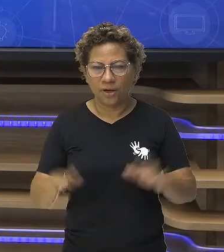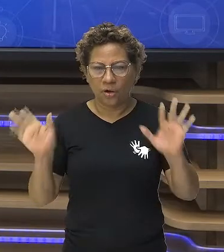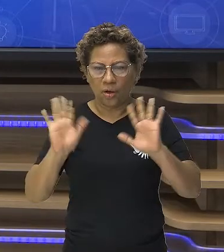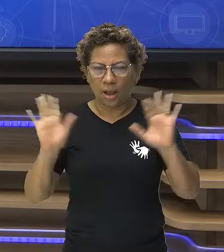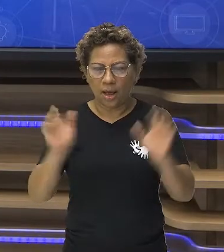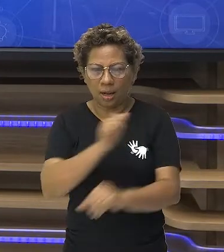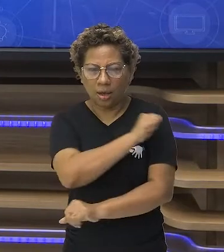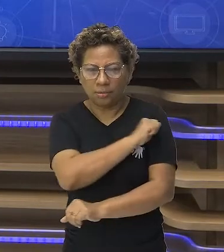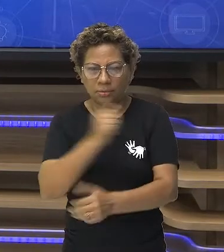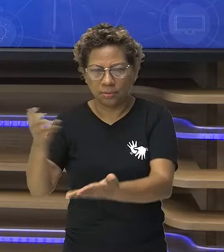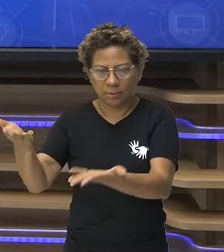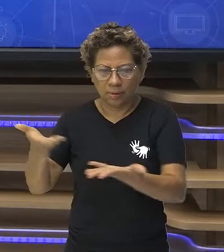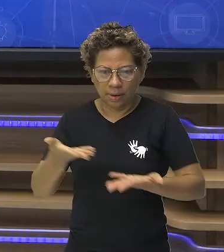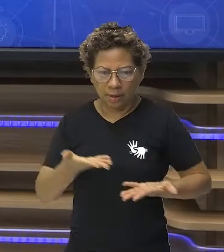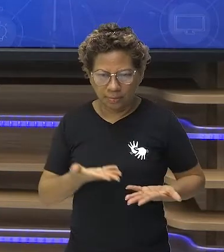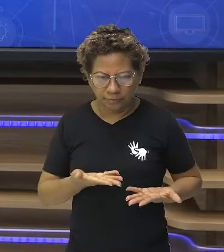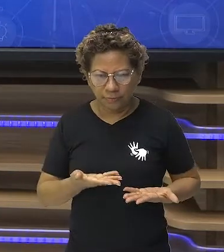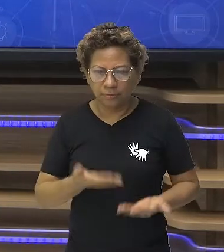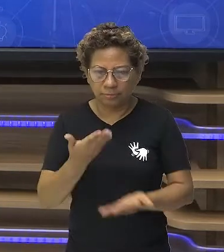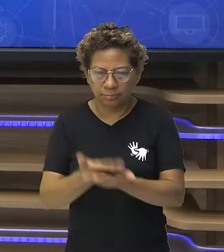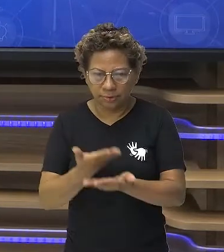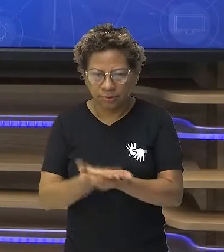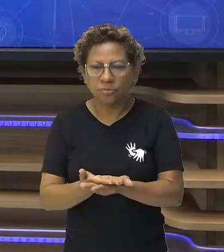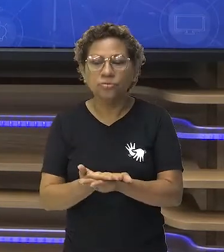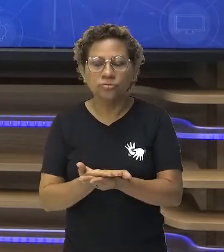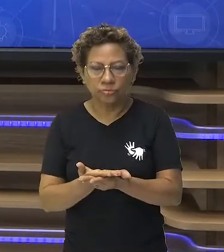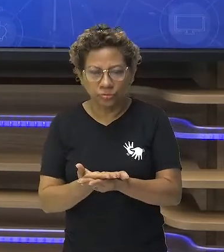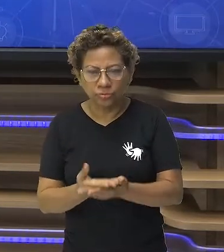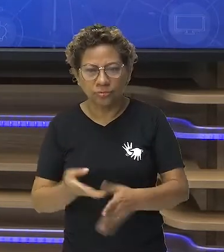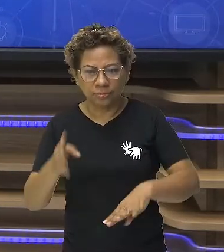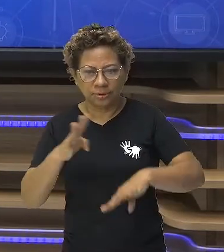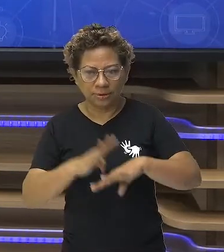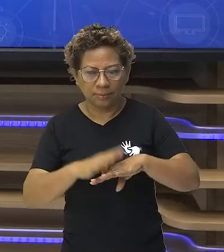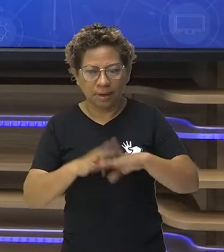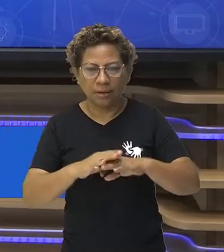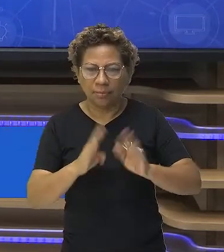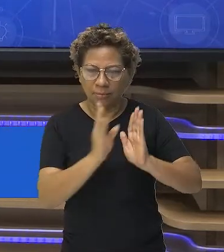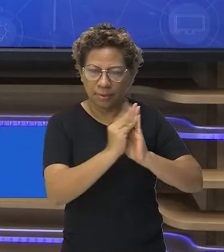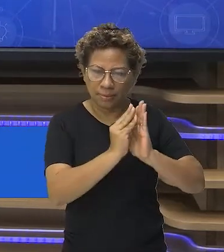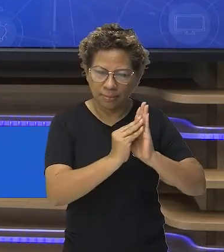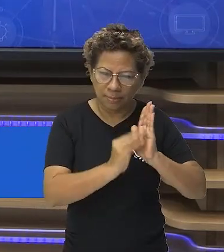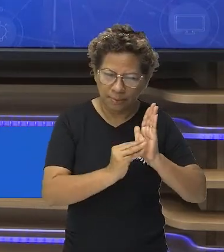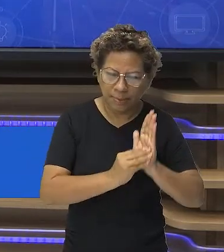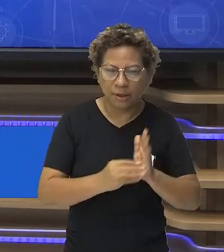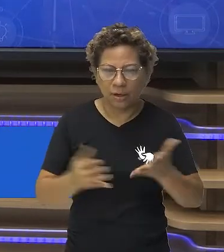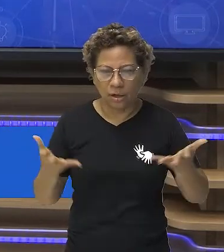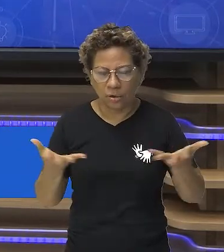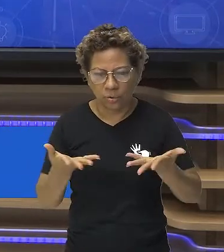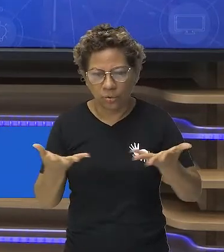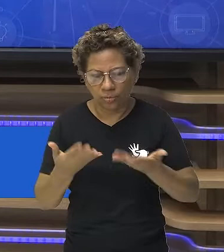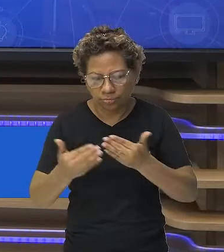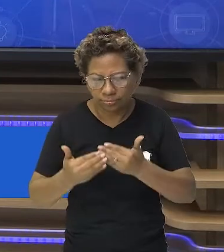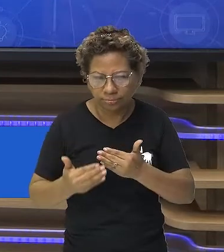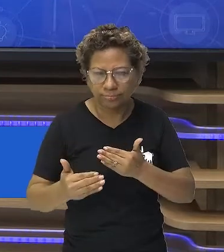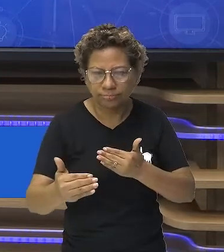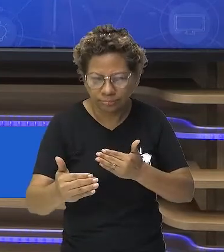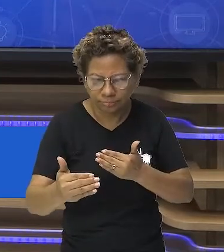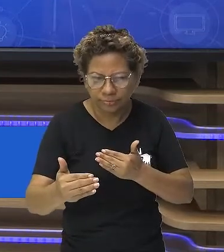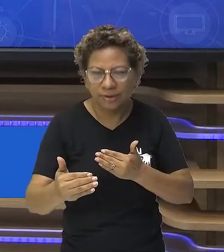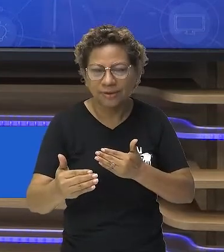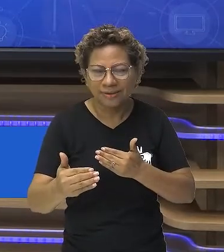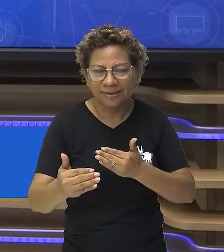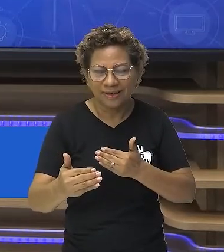Olá, alunos, sejam bem-vindos ao nosso conteúdo de matemática. Hoje nós iremos fechar com chave de ouro o conteúdo